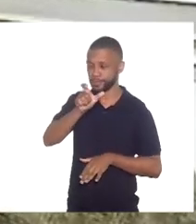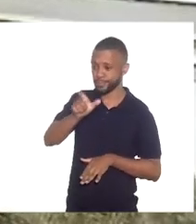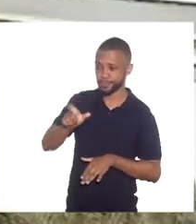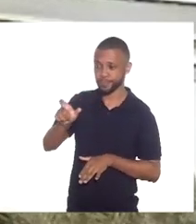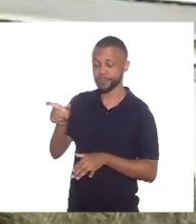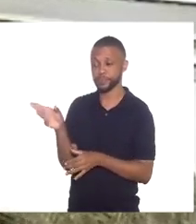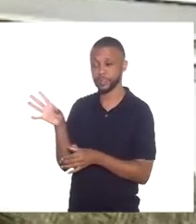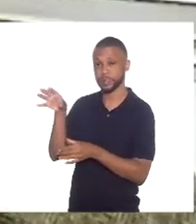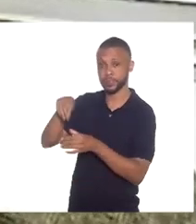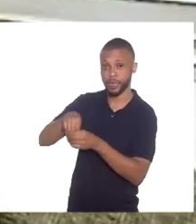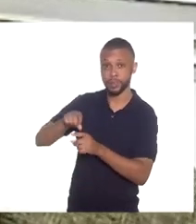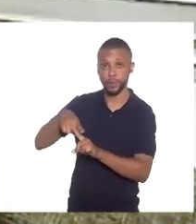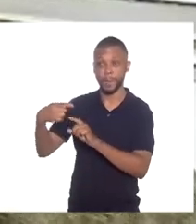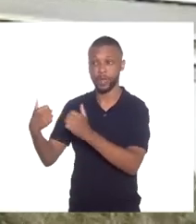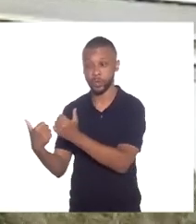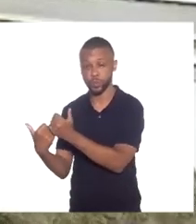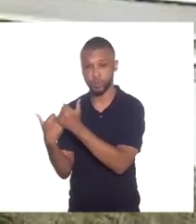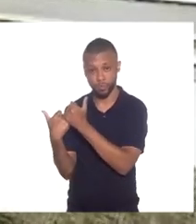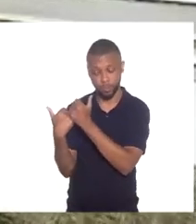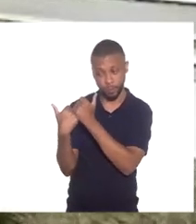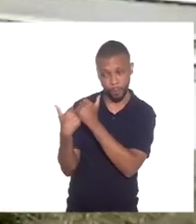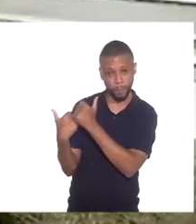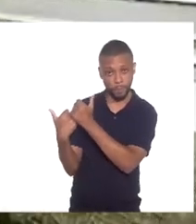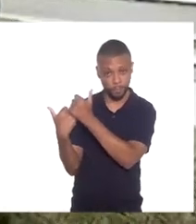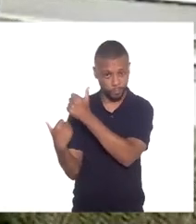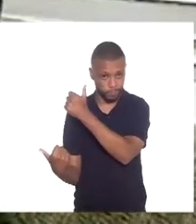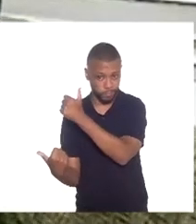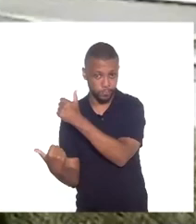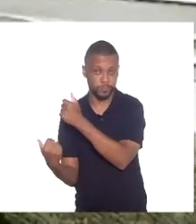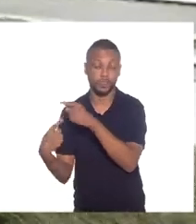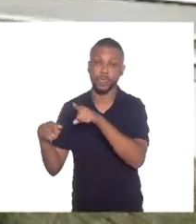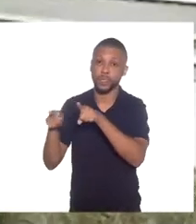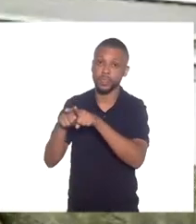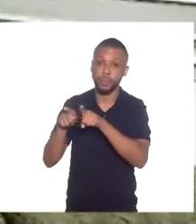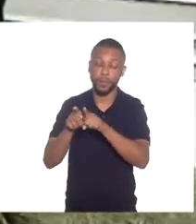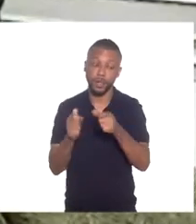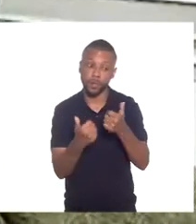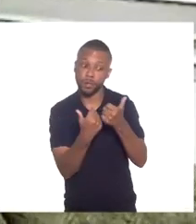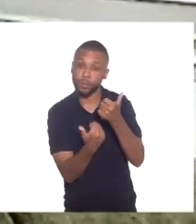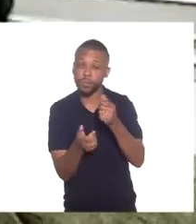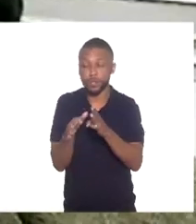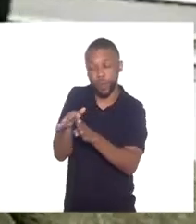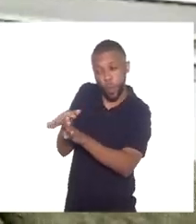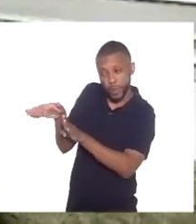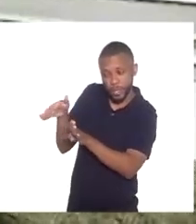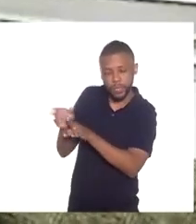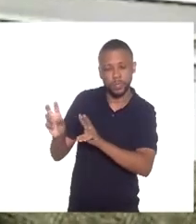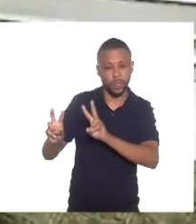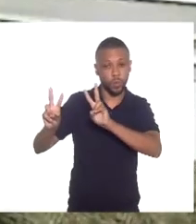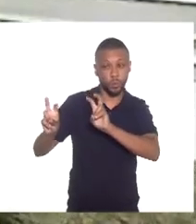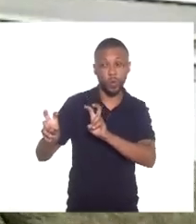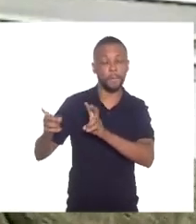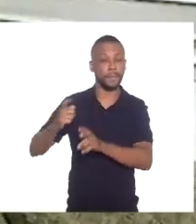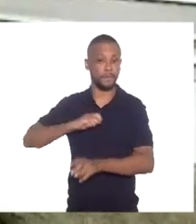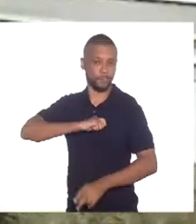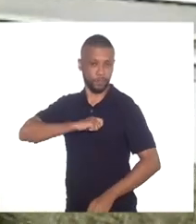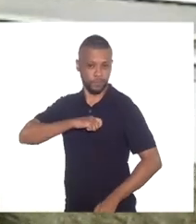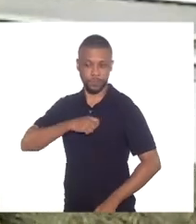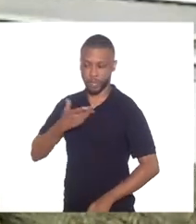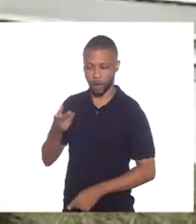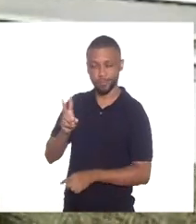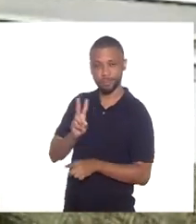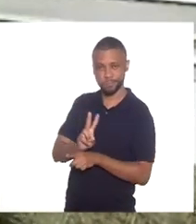das assessorias, dos senhores deputados, inclusive da assessoria fiscal, que a gente